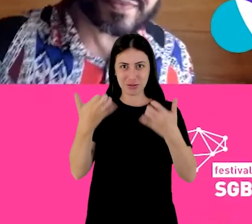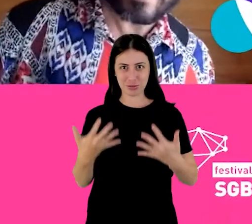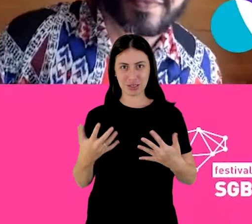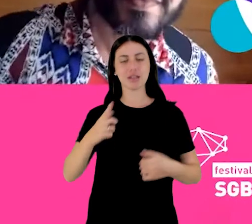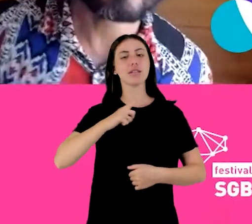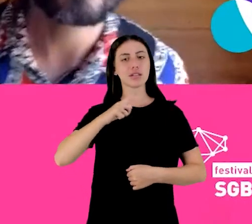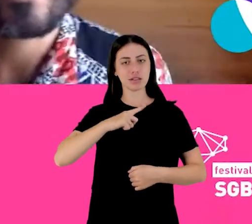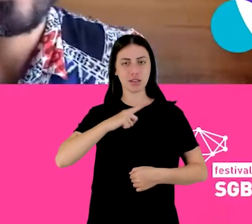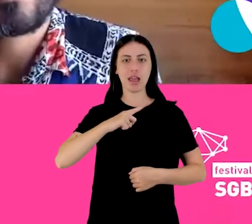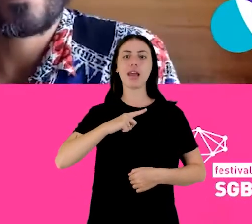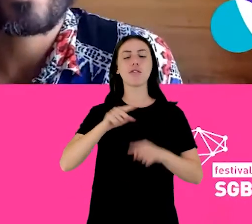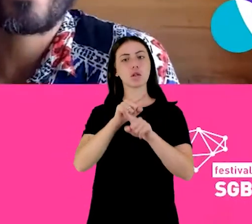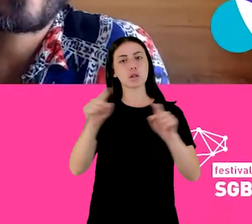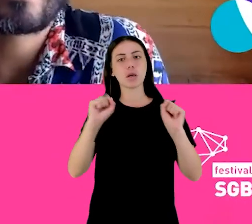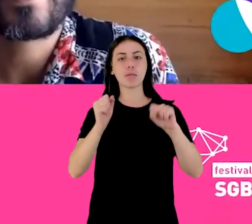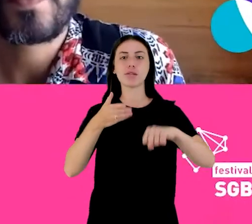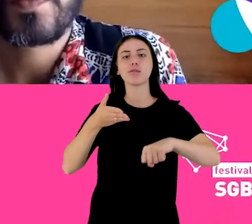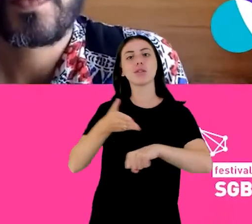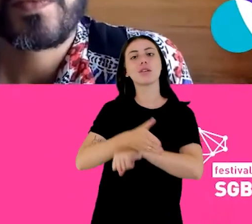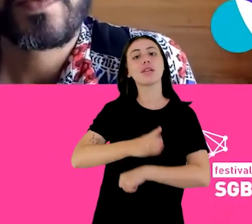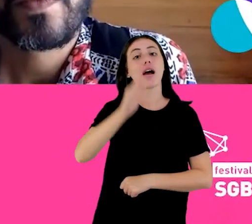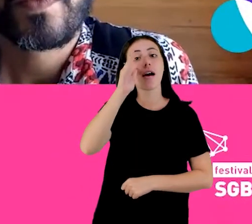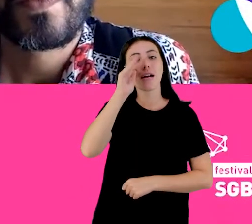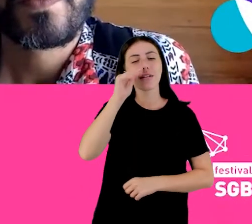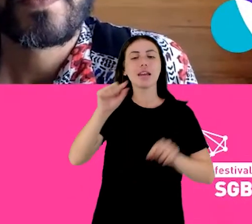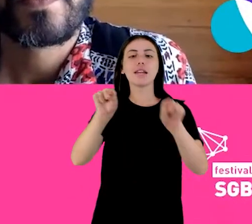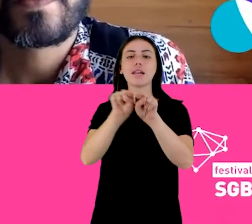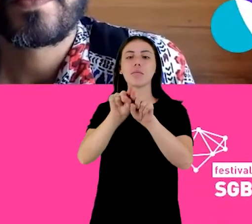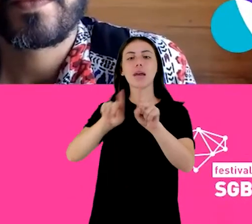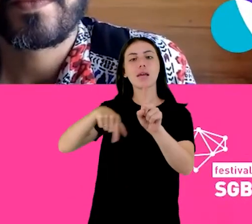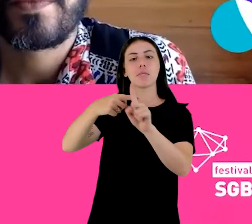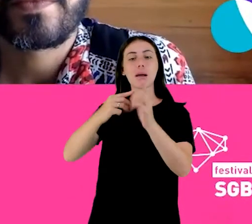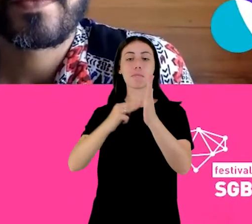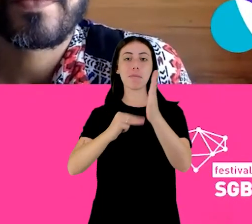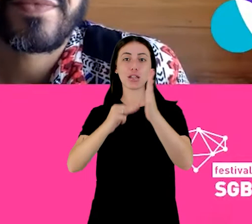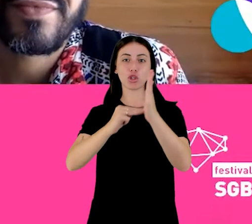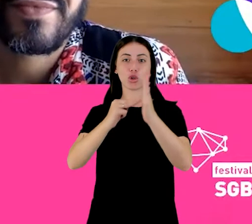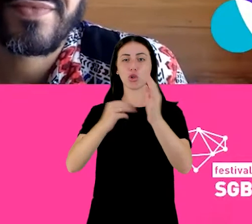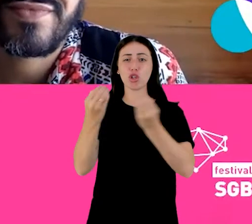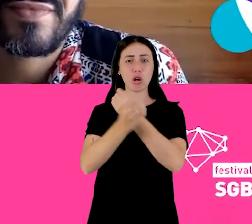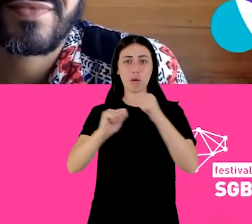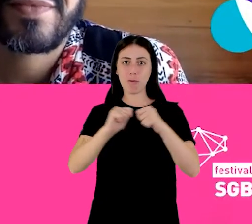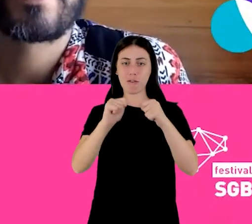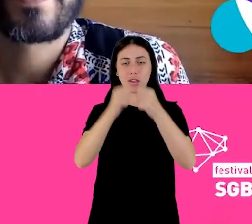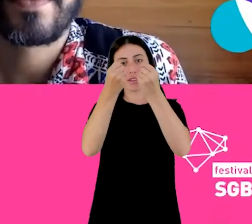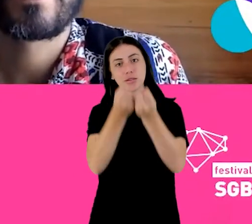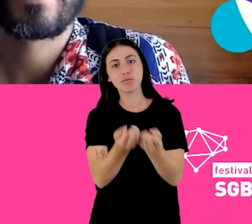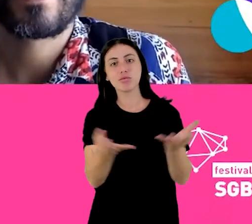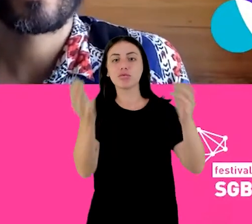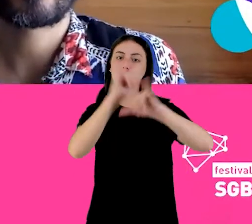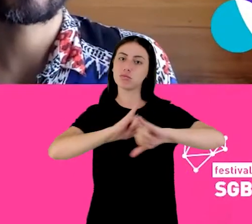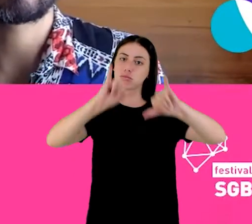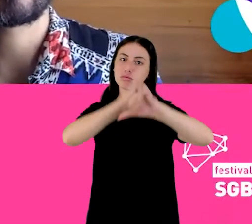que está na biblioteca da Doc Society. Ele tem toda a metodologia aberta, então eu convido a vocês a